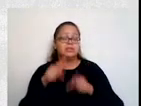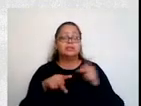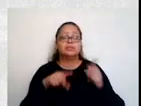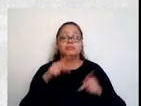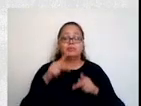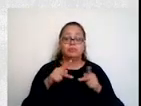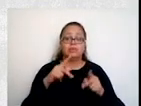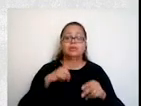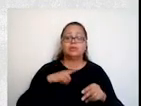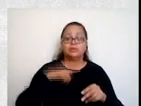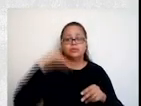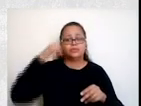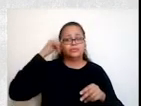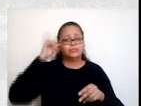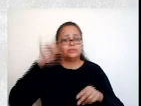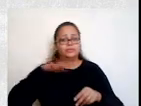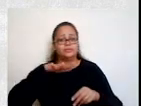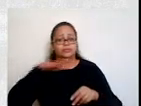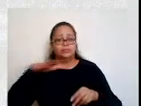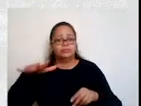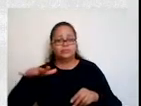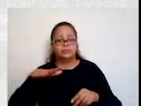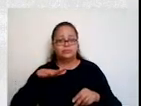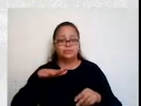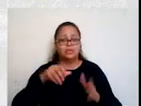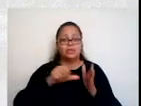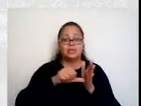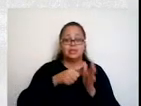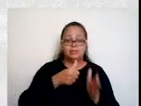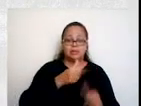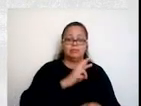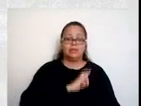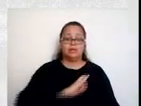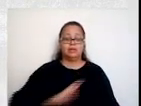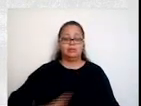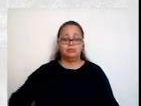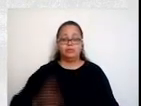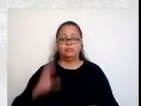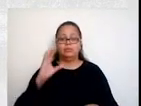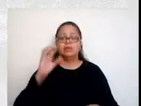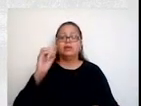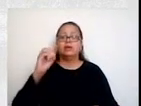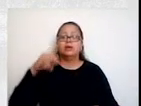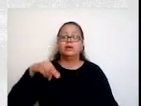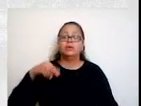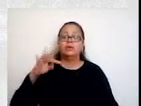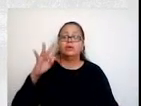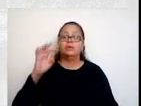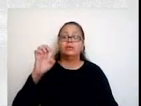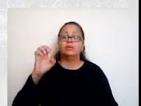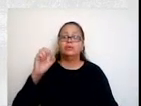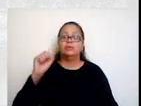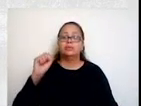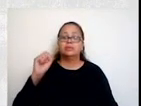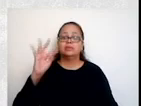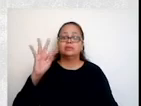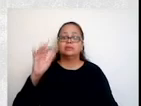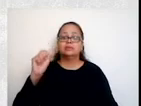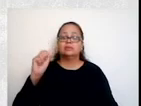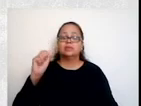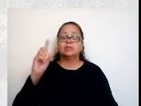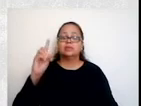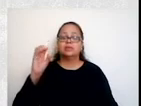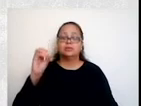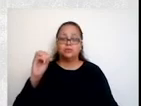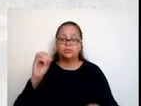que ocorreram nos sertões no período da Primeira República, como foi o caso do contestado, né, e o caso do